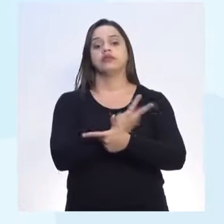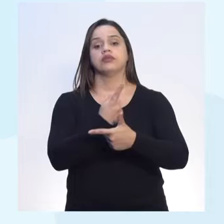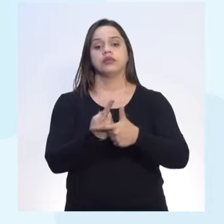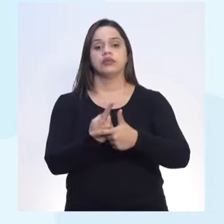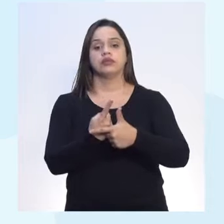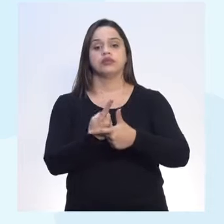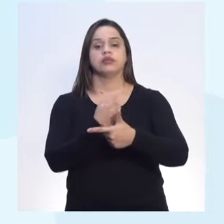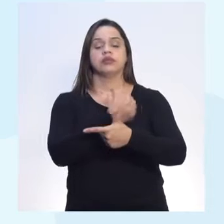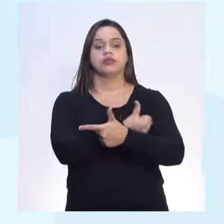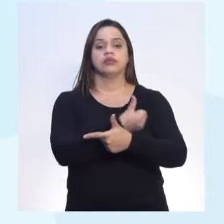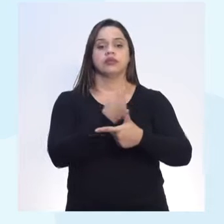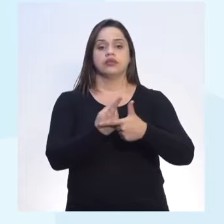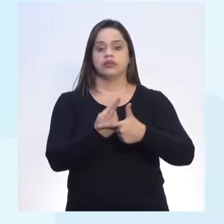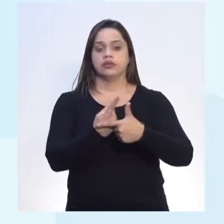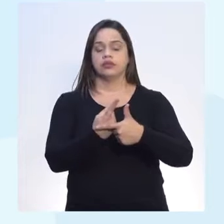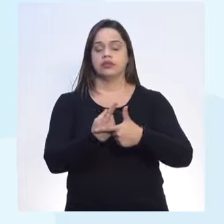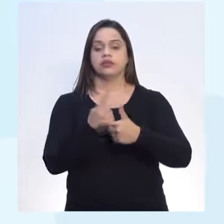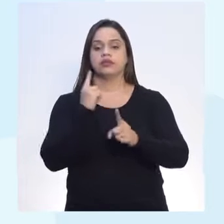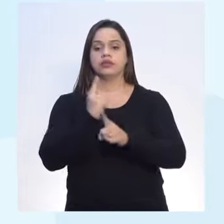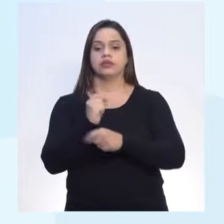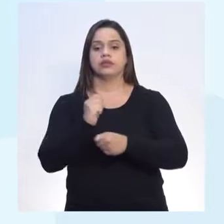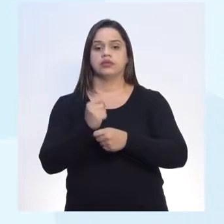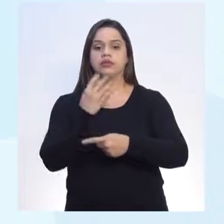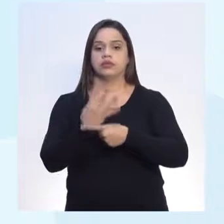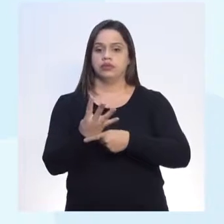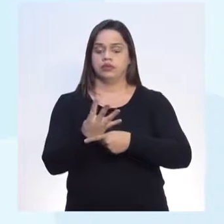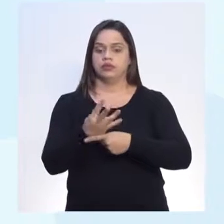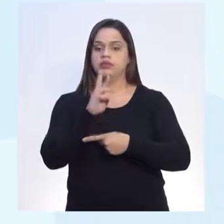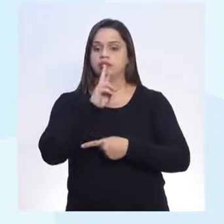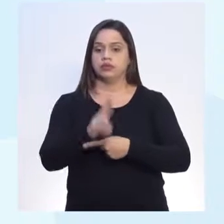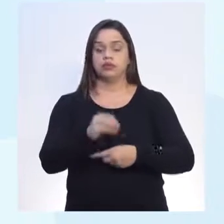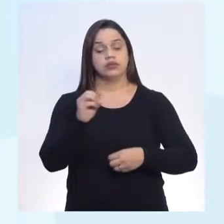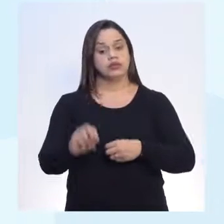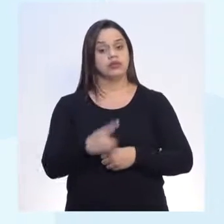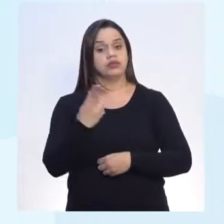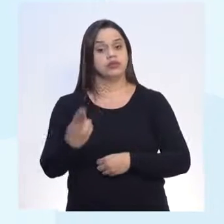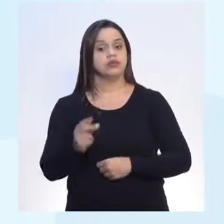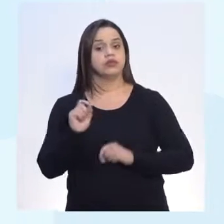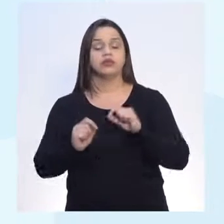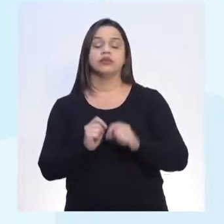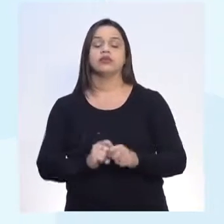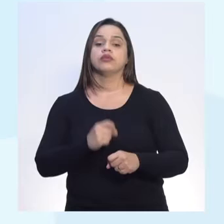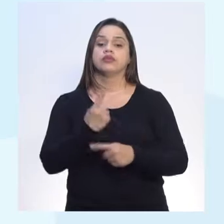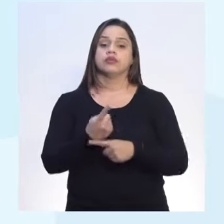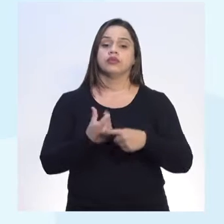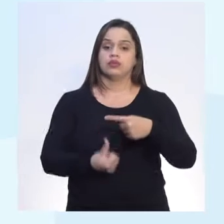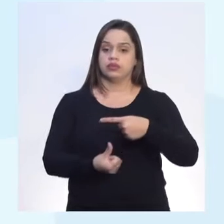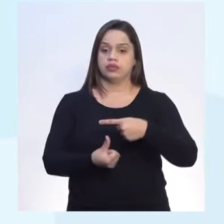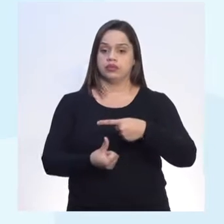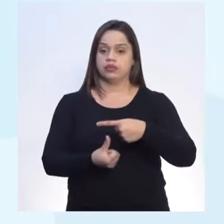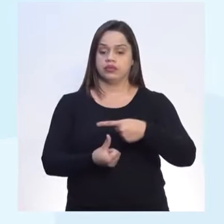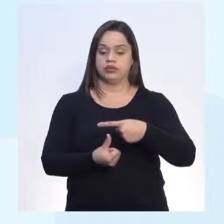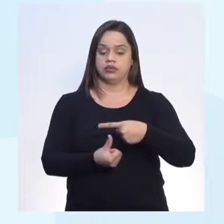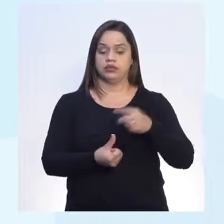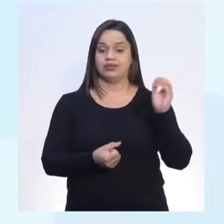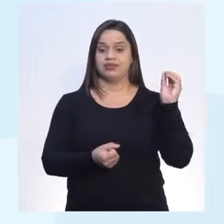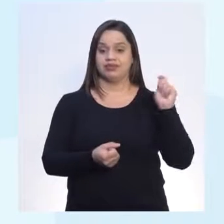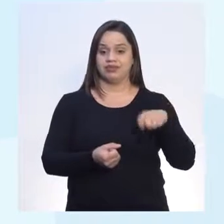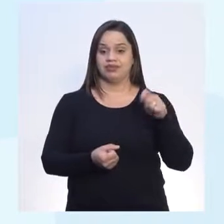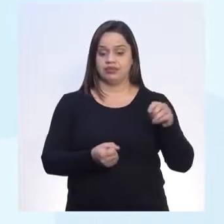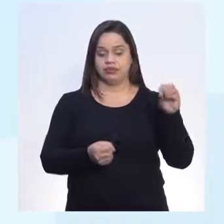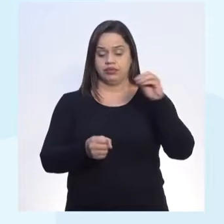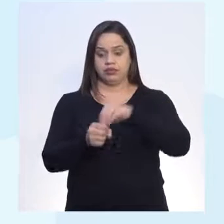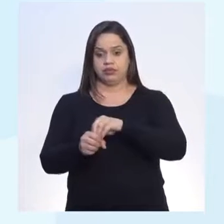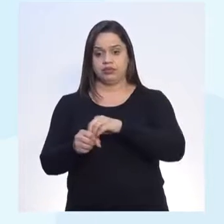dividido por 1, eu encontro 4 como resposta. Ou seja, 1/6 cabe 4 vezes